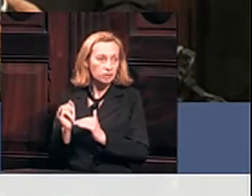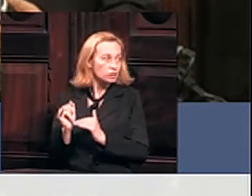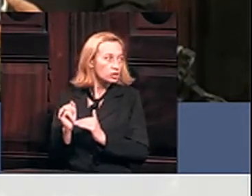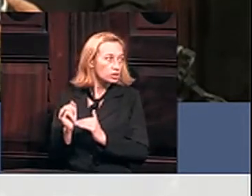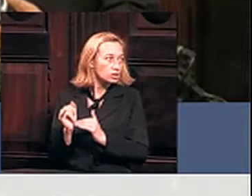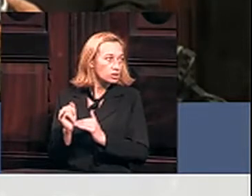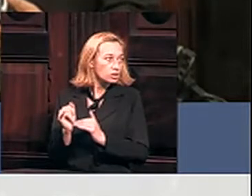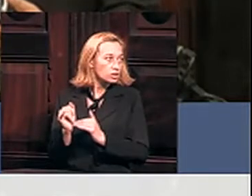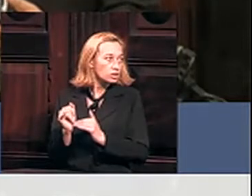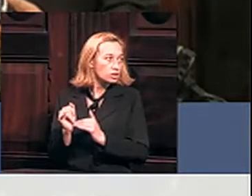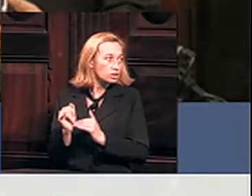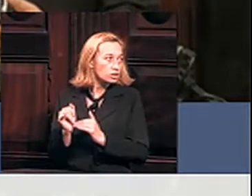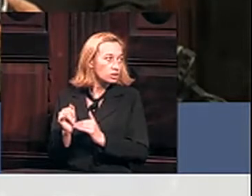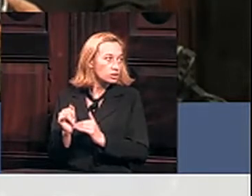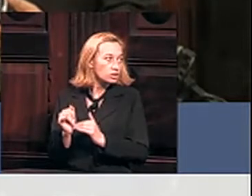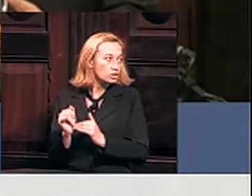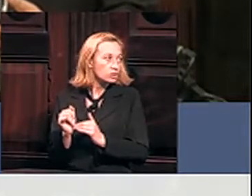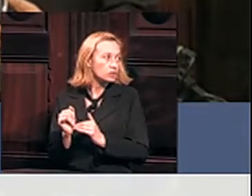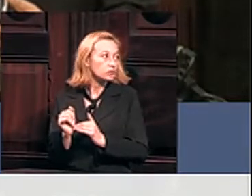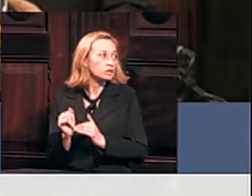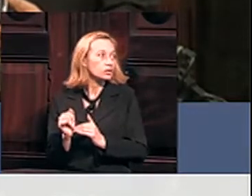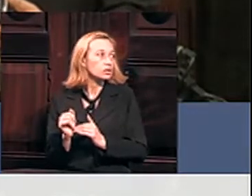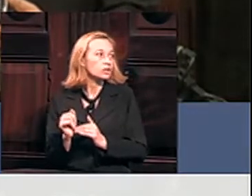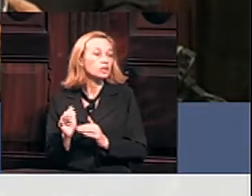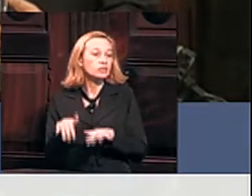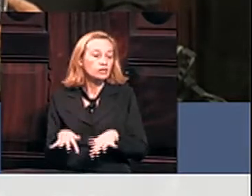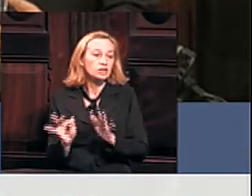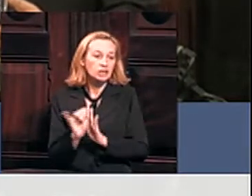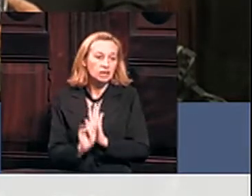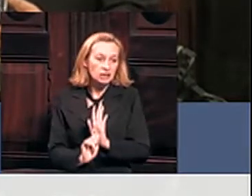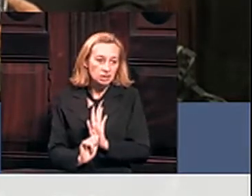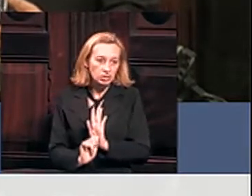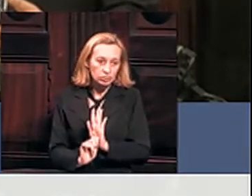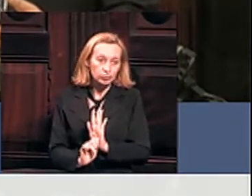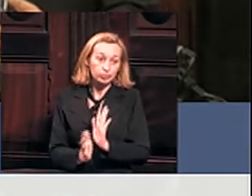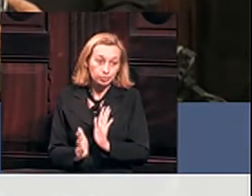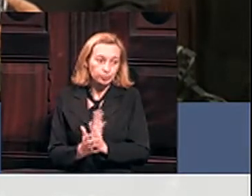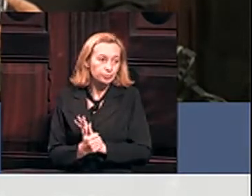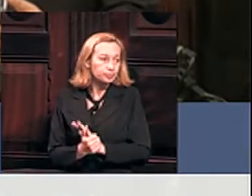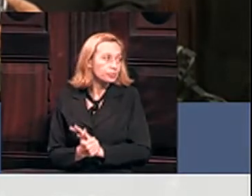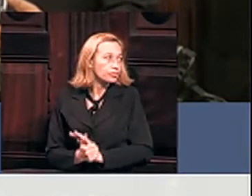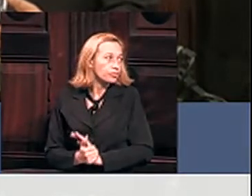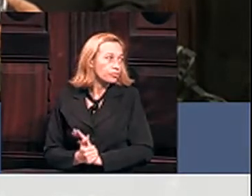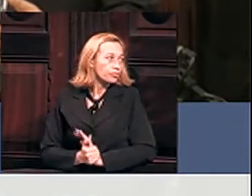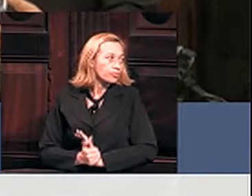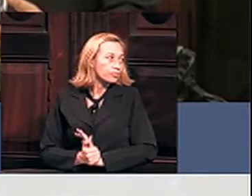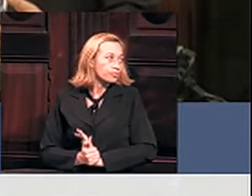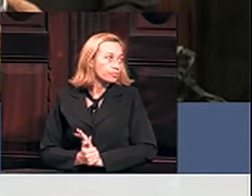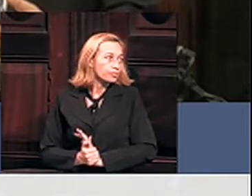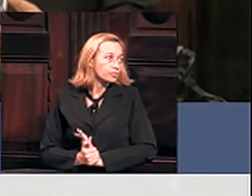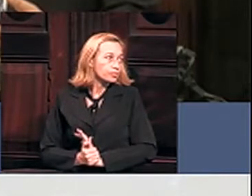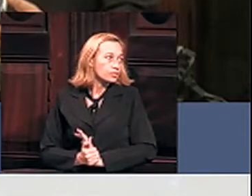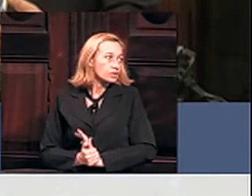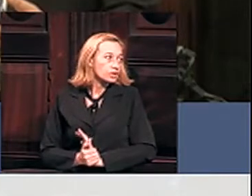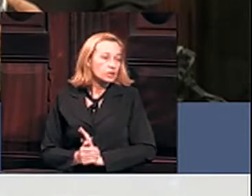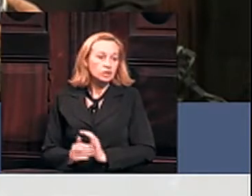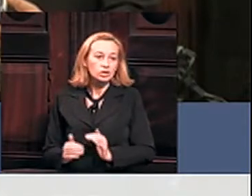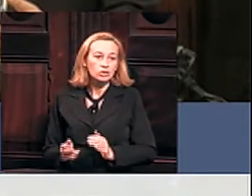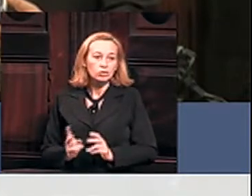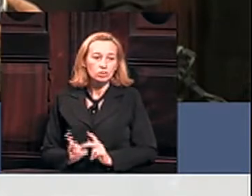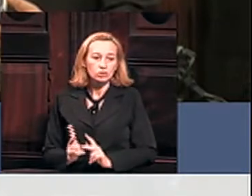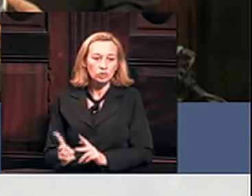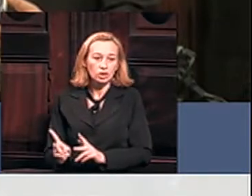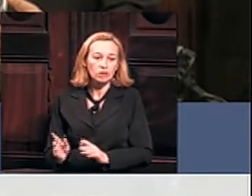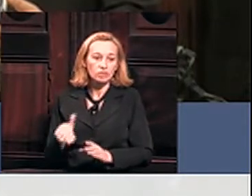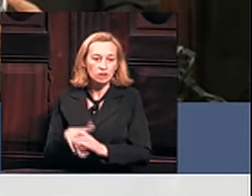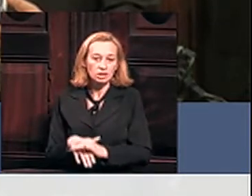que eu já dei forma final de redação, salvo os destaques, logicamente. Então, com os pareceres emitidos, em votação,